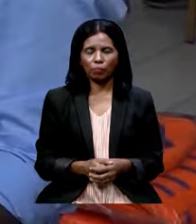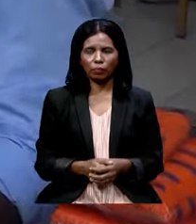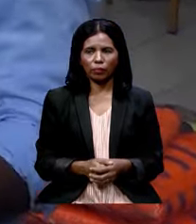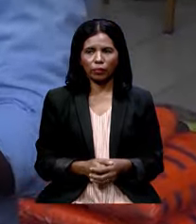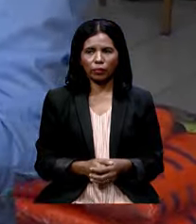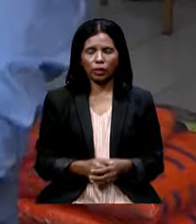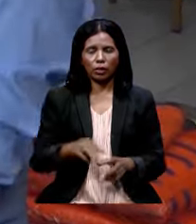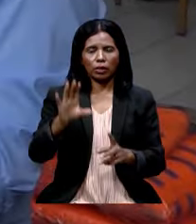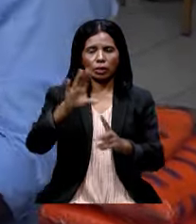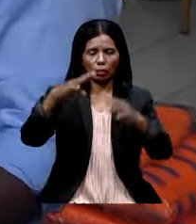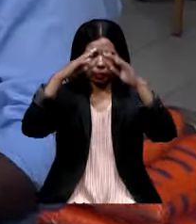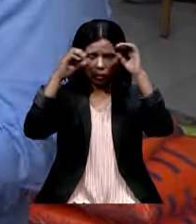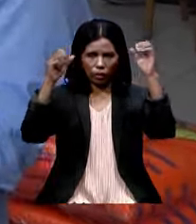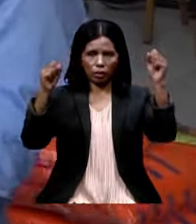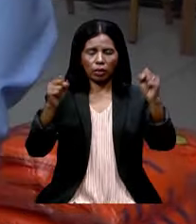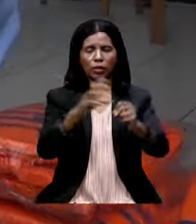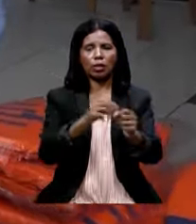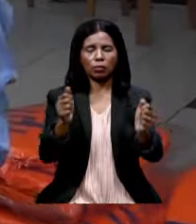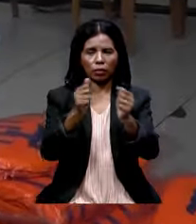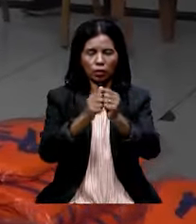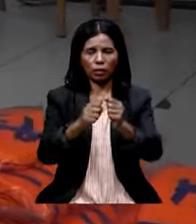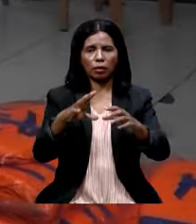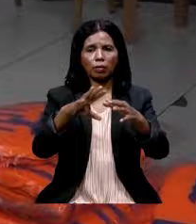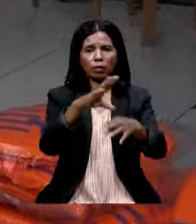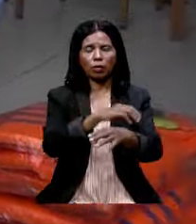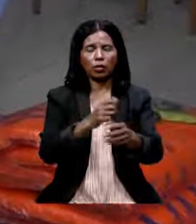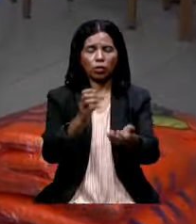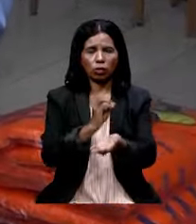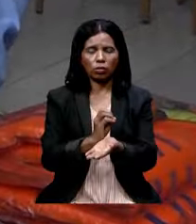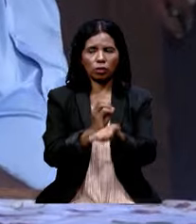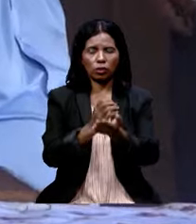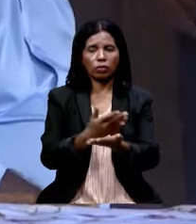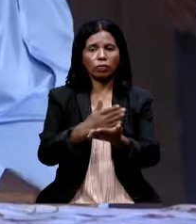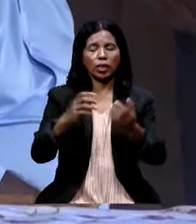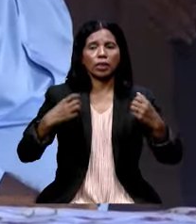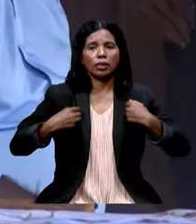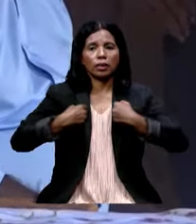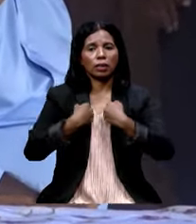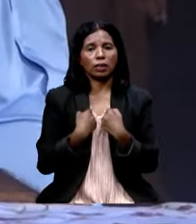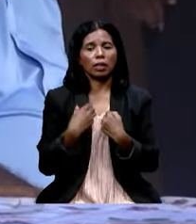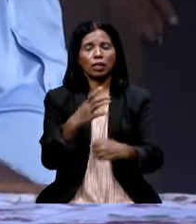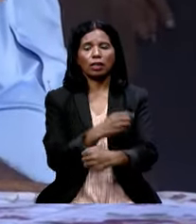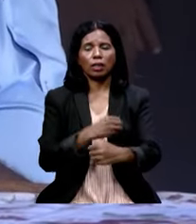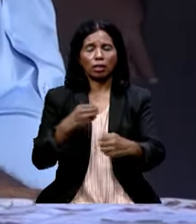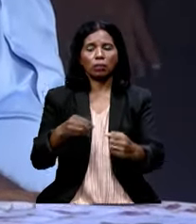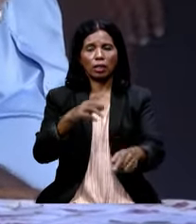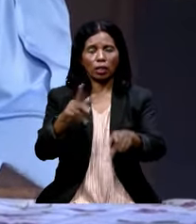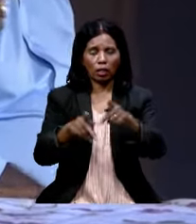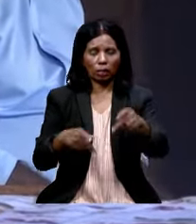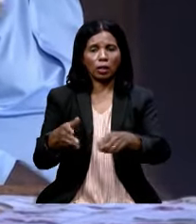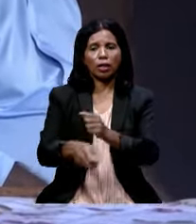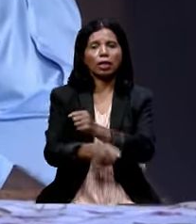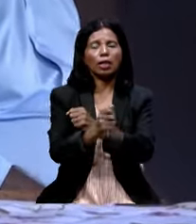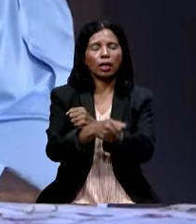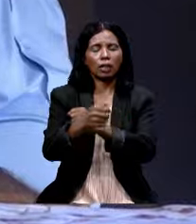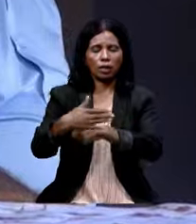Chefe Casa Civil, Presidência da República, acompanha o vice-presidente da Autoridade de Raiwa, faz jaquete salva-vida para pescador Sire, onde há atividade de